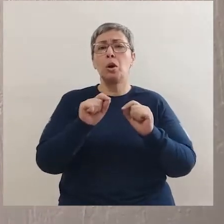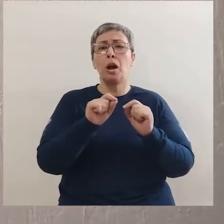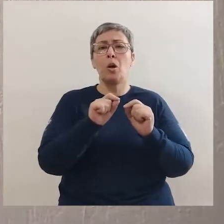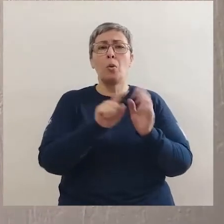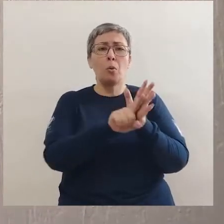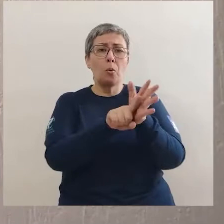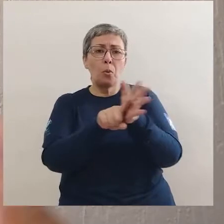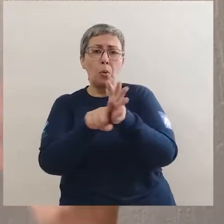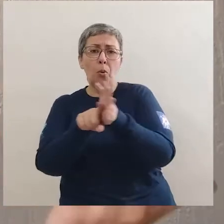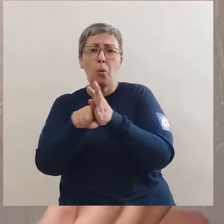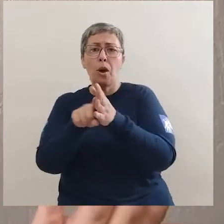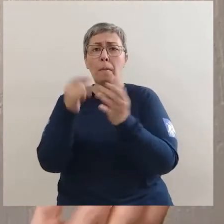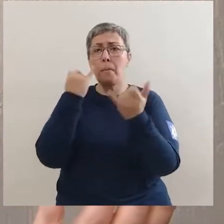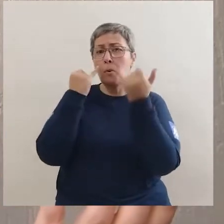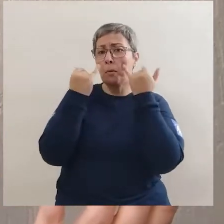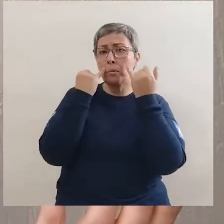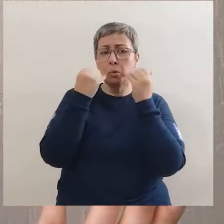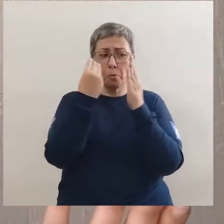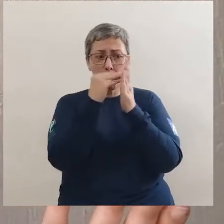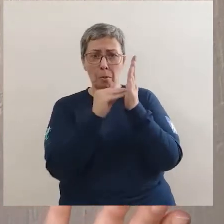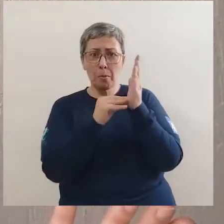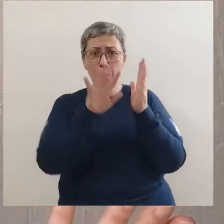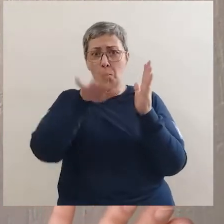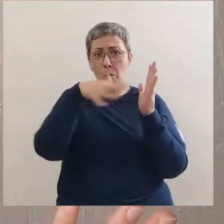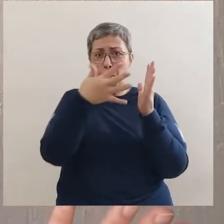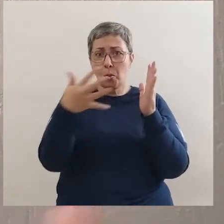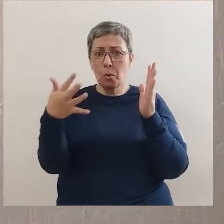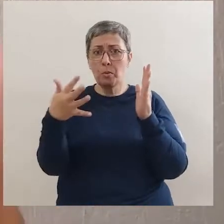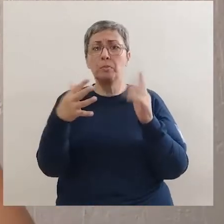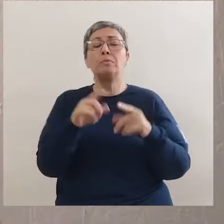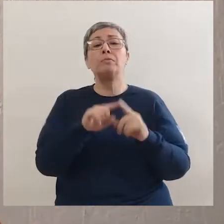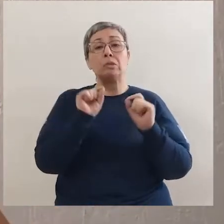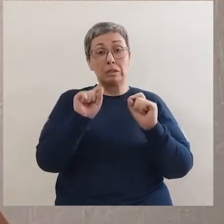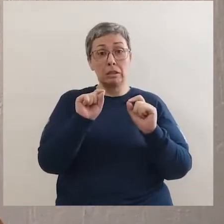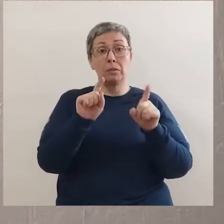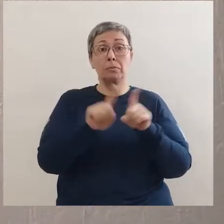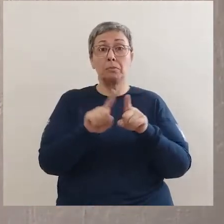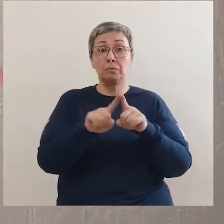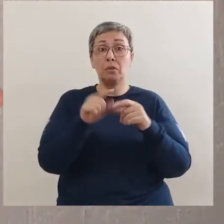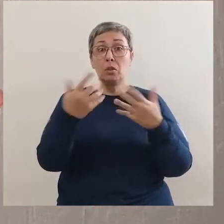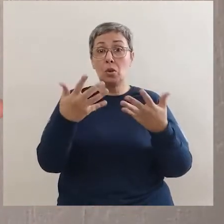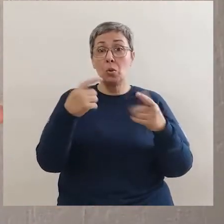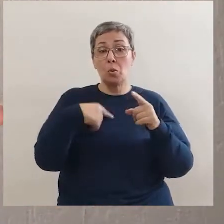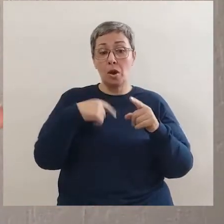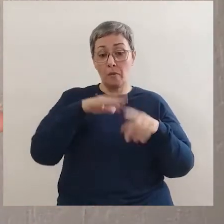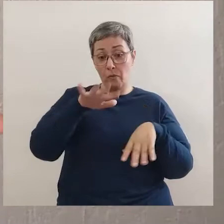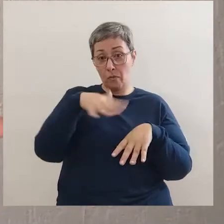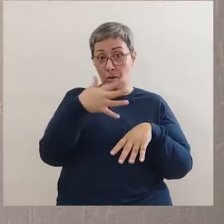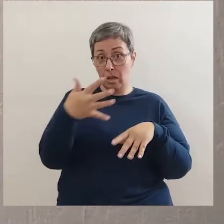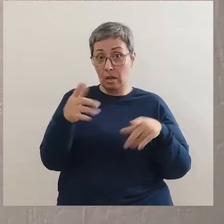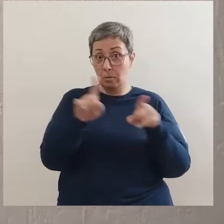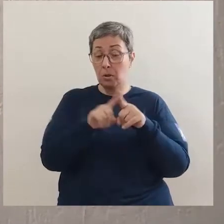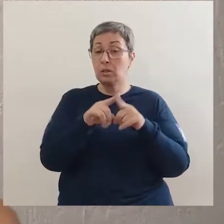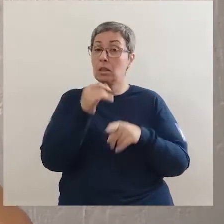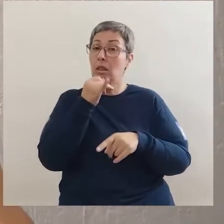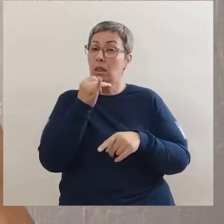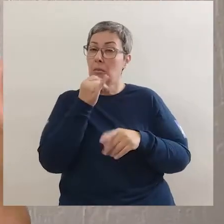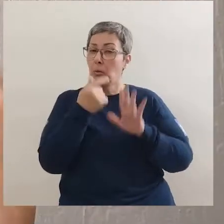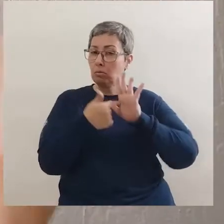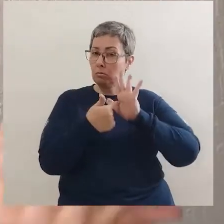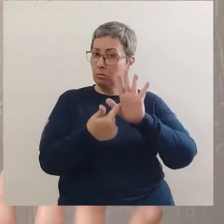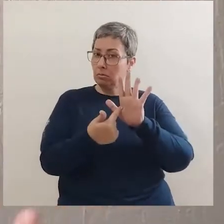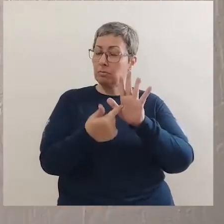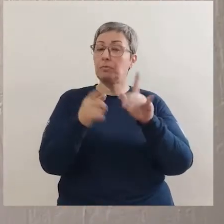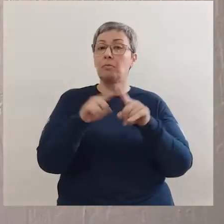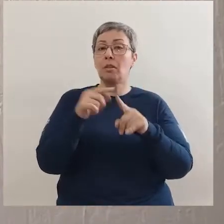essas informações e construindo uma tabela. É isso mesmo. Eu fiz uma tabela como exemplo para vocês com